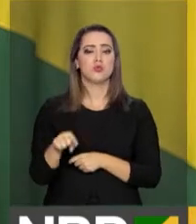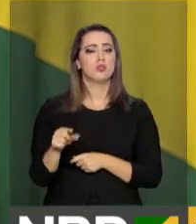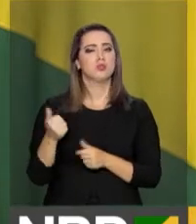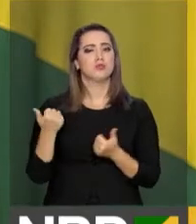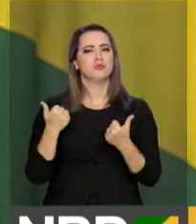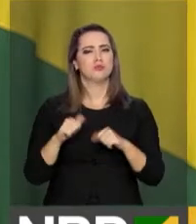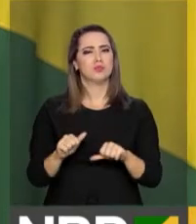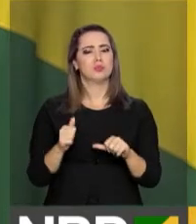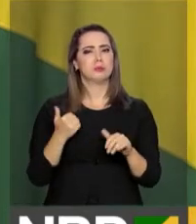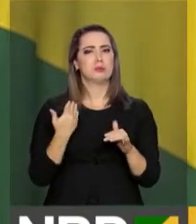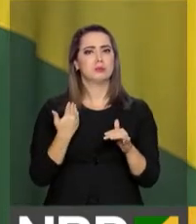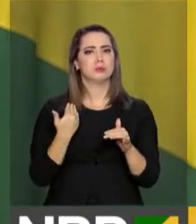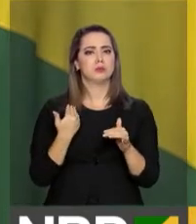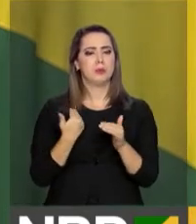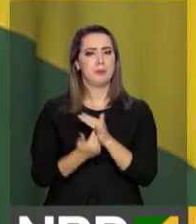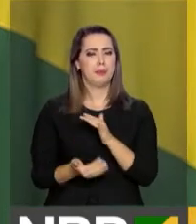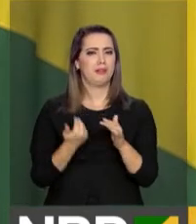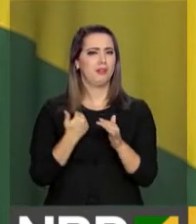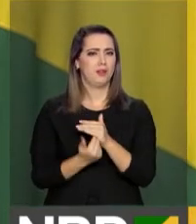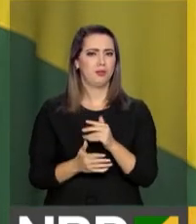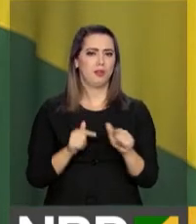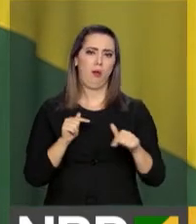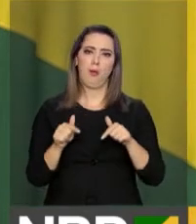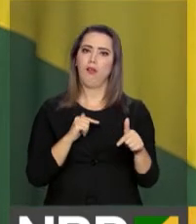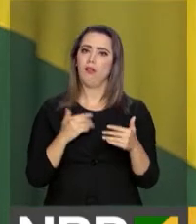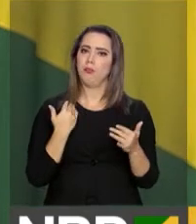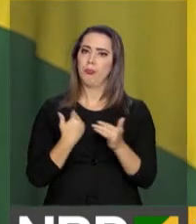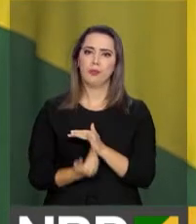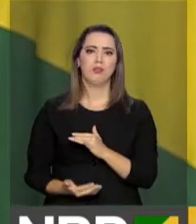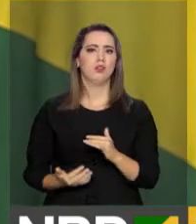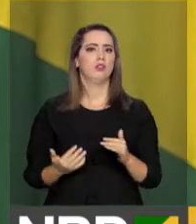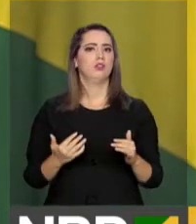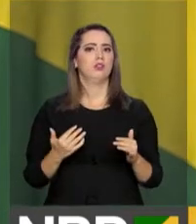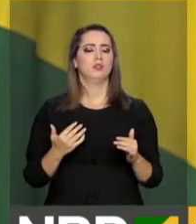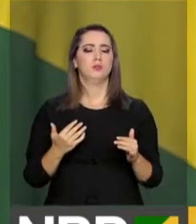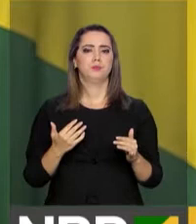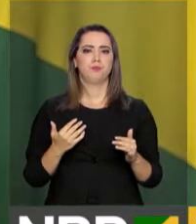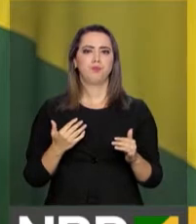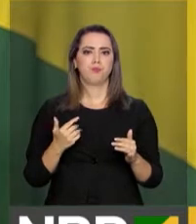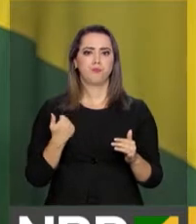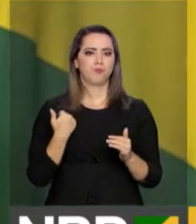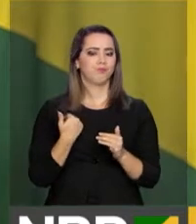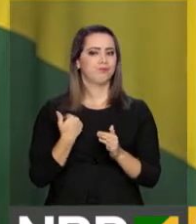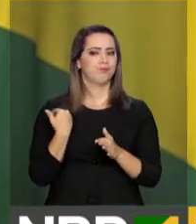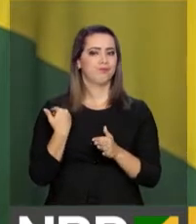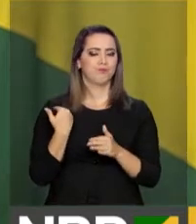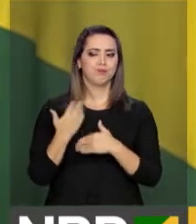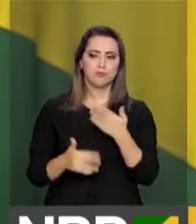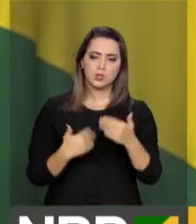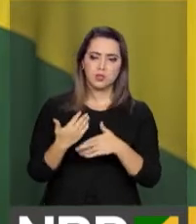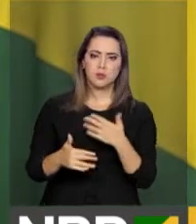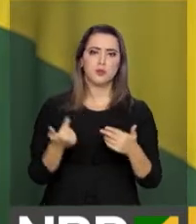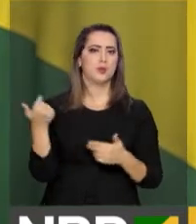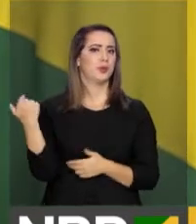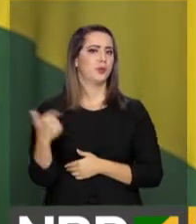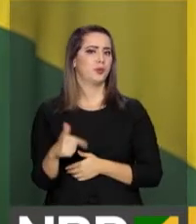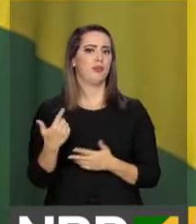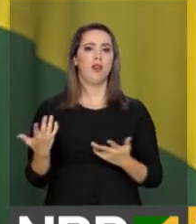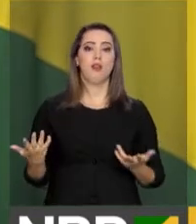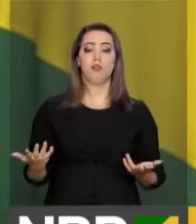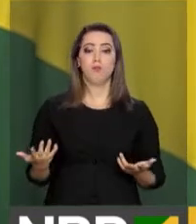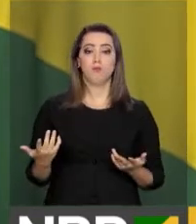a eliminação de postos de trabalho significa ausência de desenvolvimento no